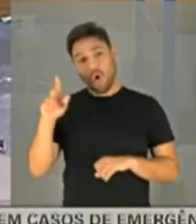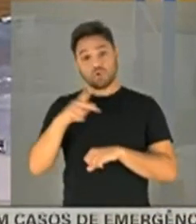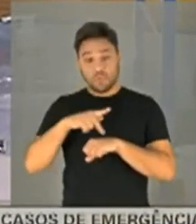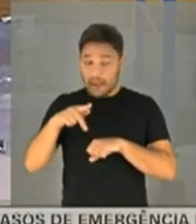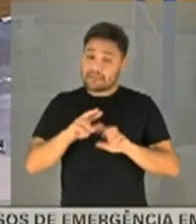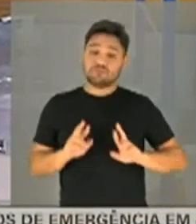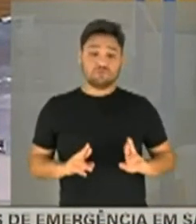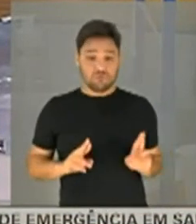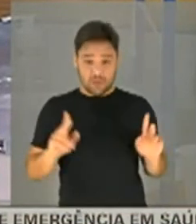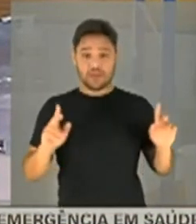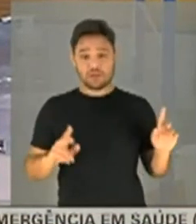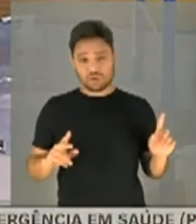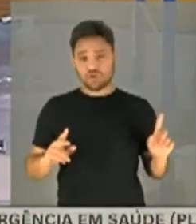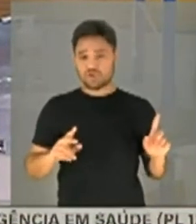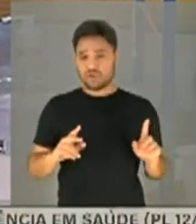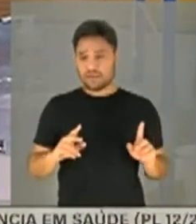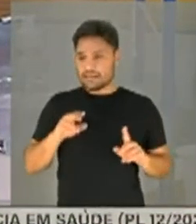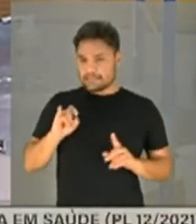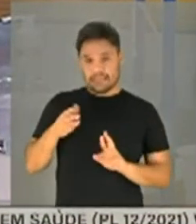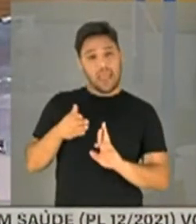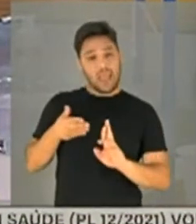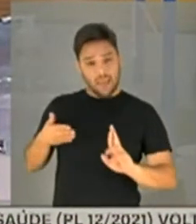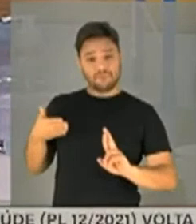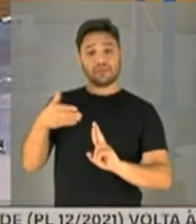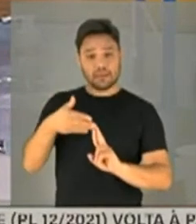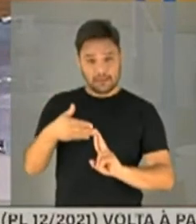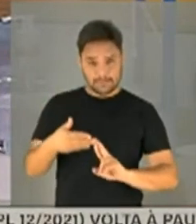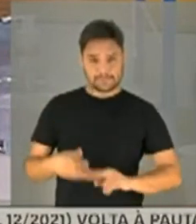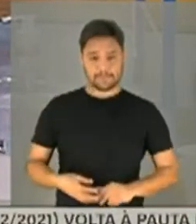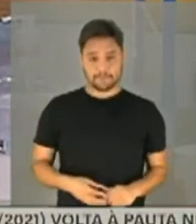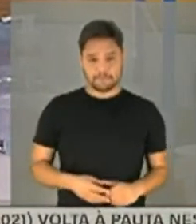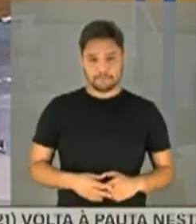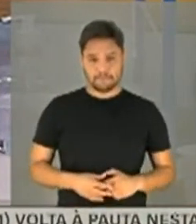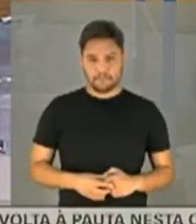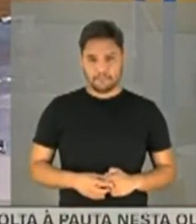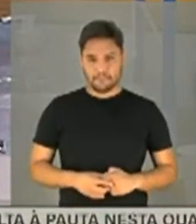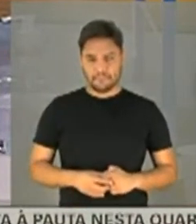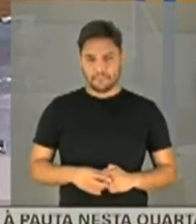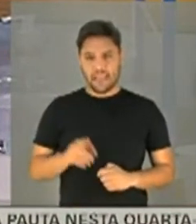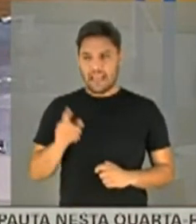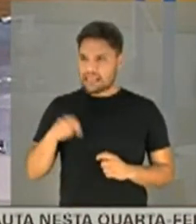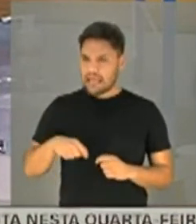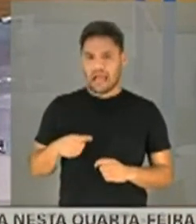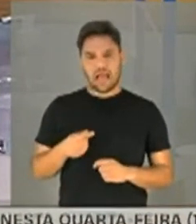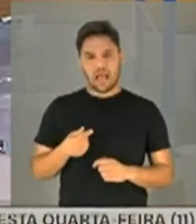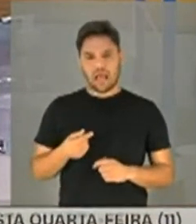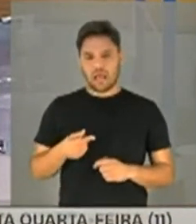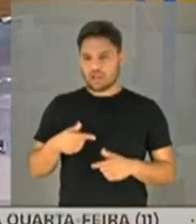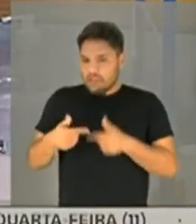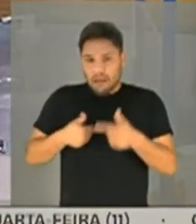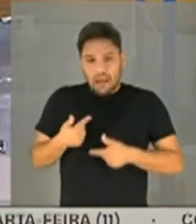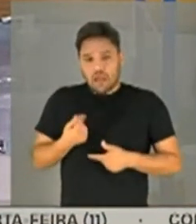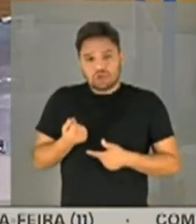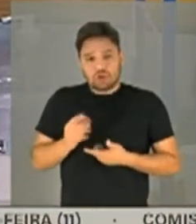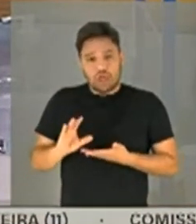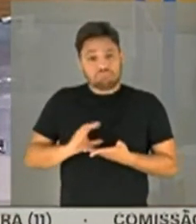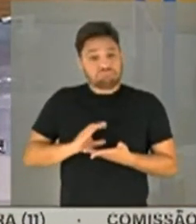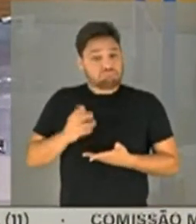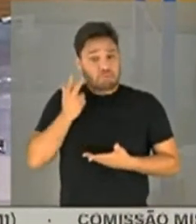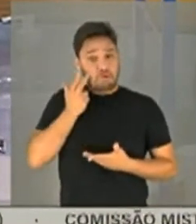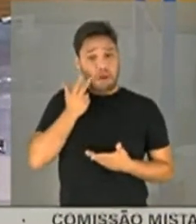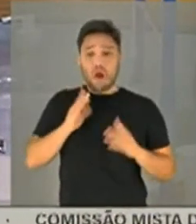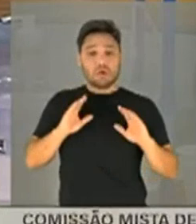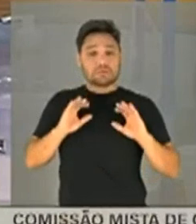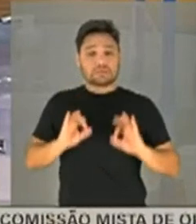é diferente. Se vira referência, será que não é possível se ganhar de uma forma honesta? Mas